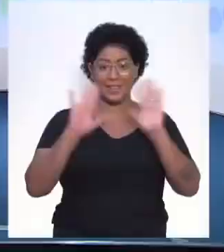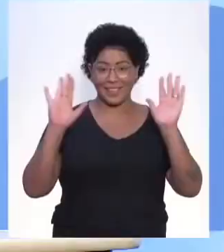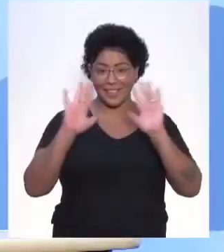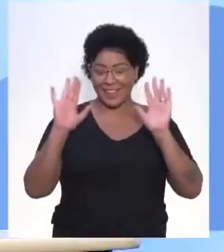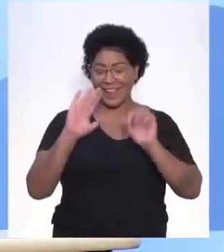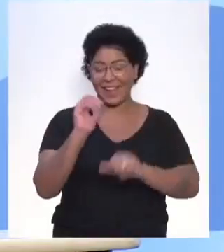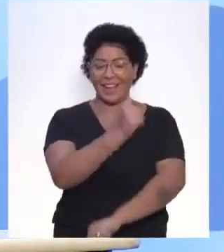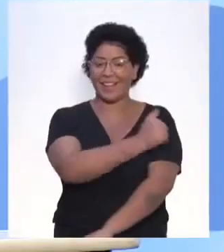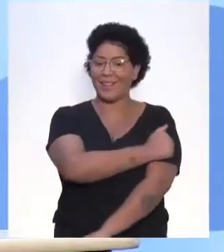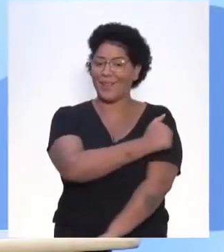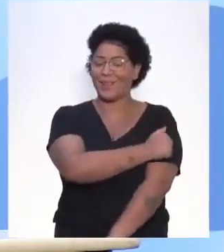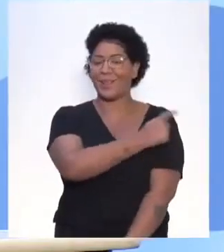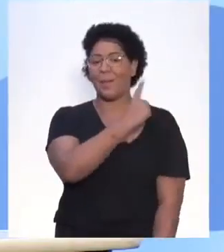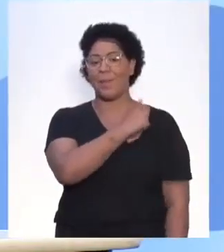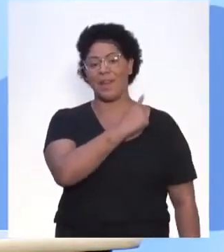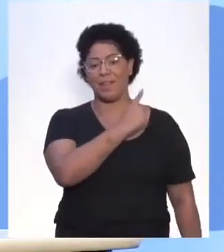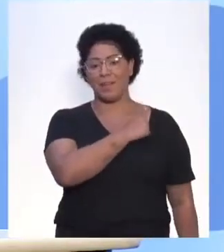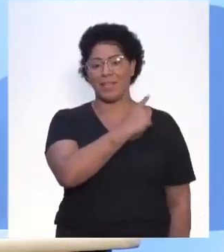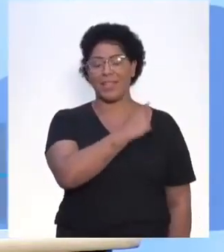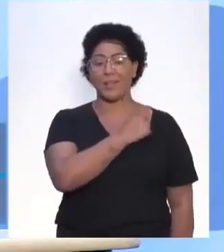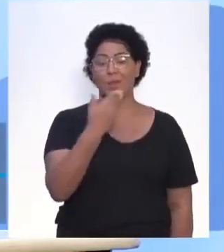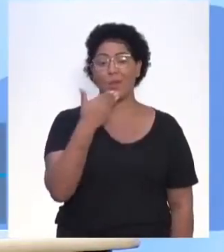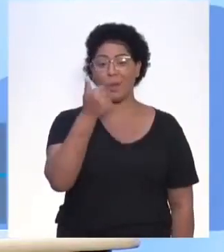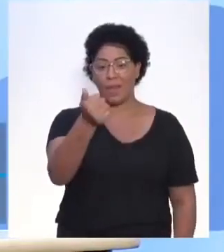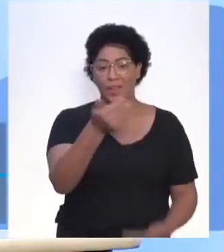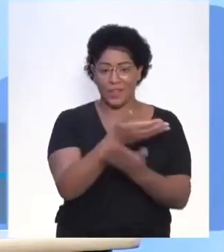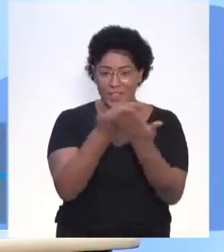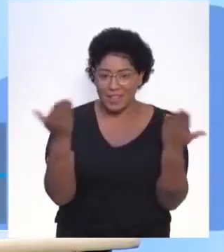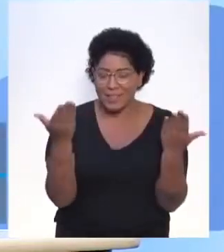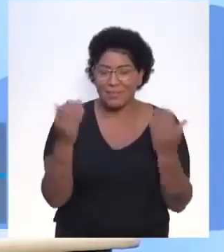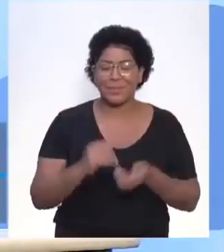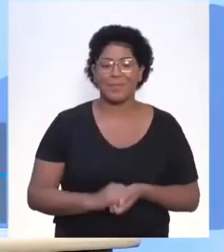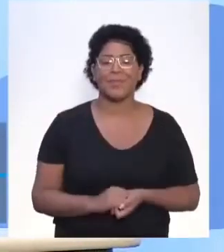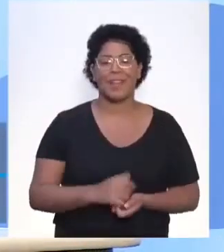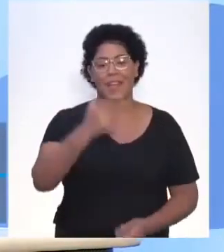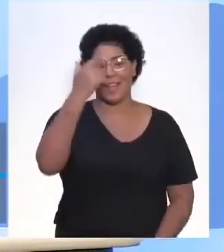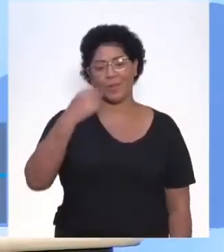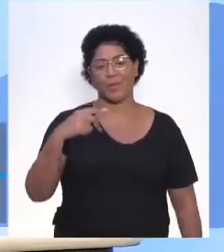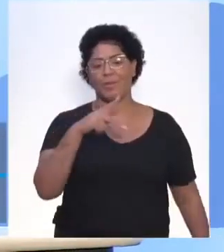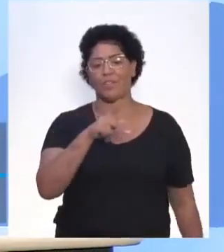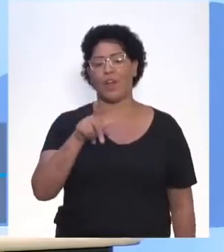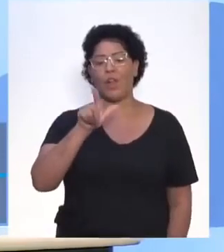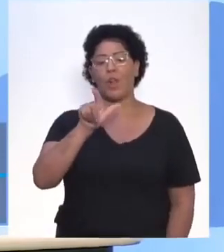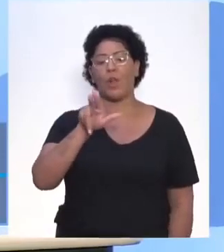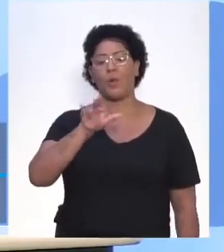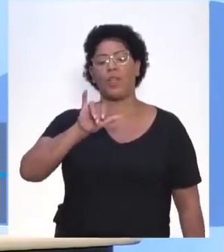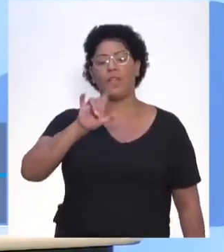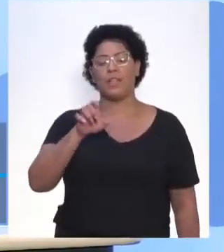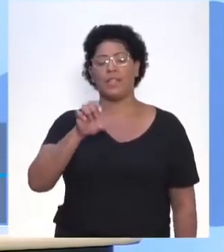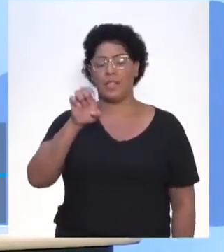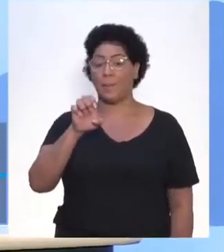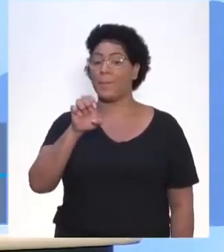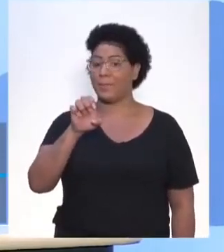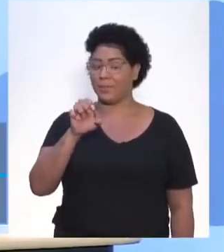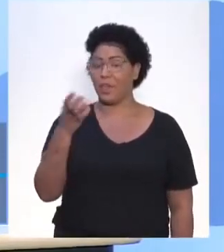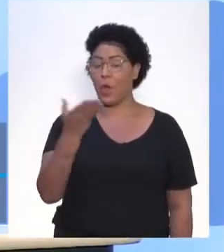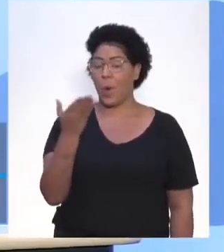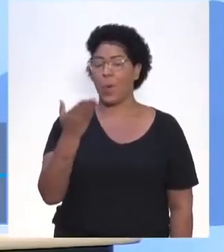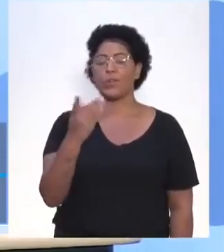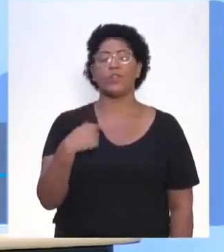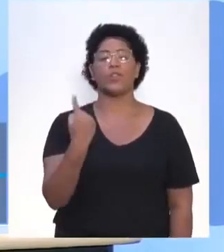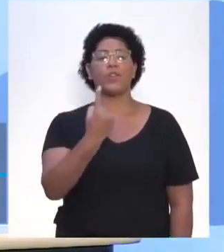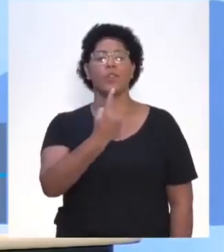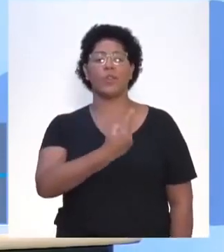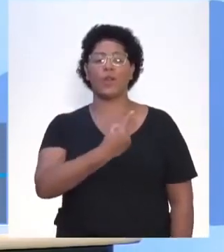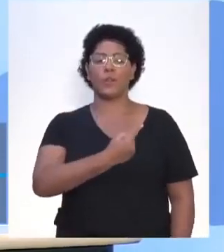Olá, estudantes da primeira série do ensino médio, tudo bem com vocês? Eu sou a professora Luíse Coutinho e hoje estaremos aqui para mais uma aula